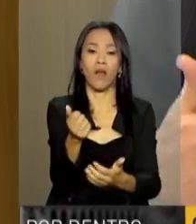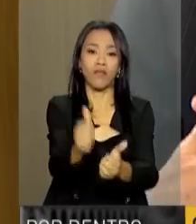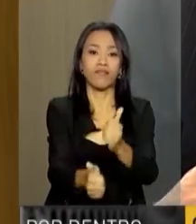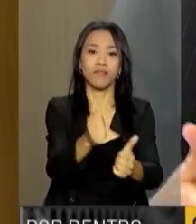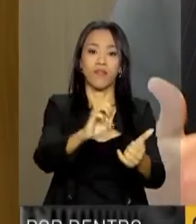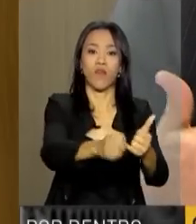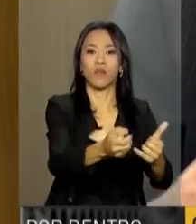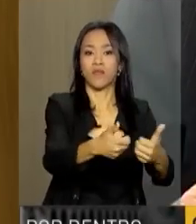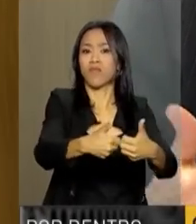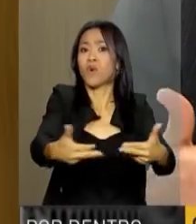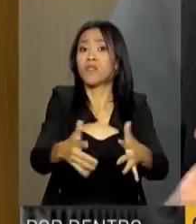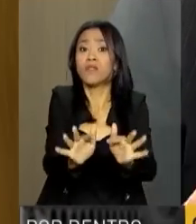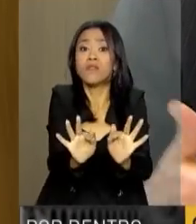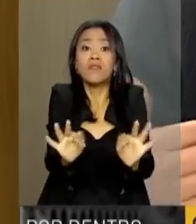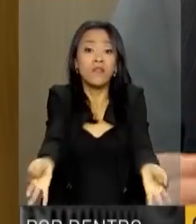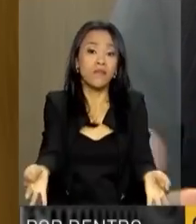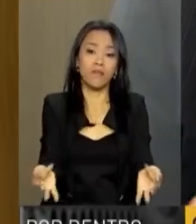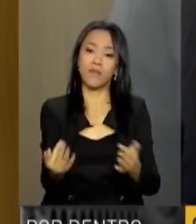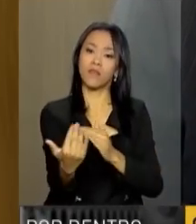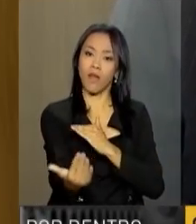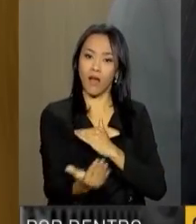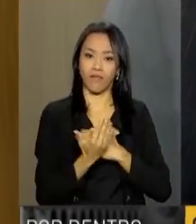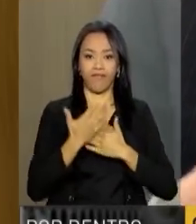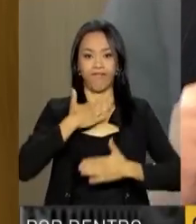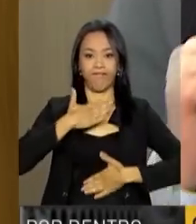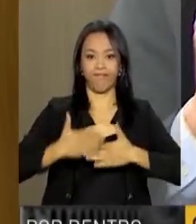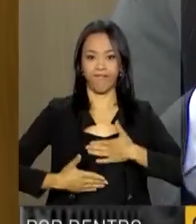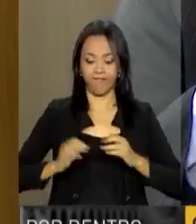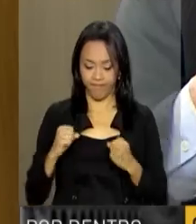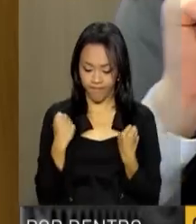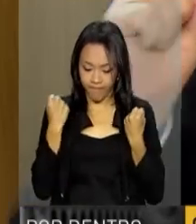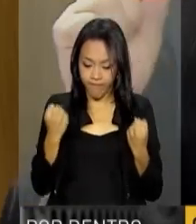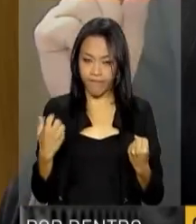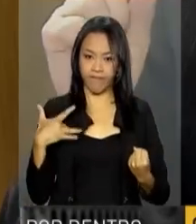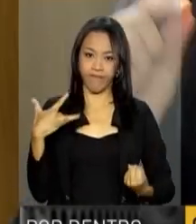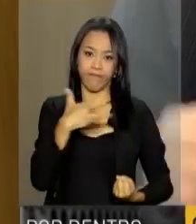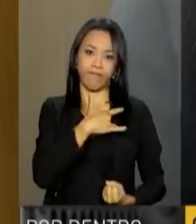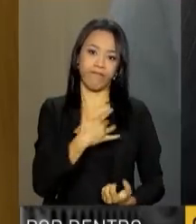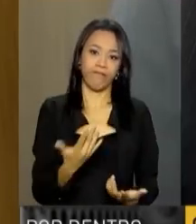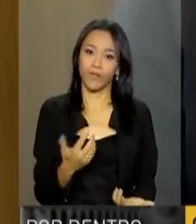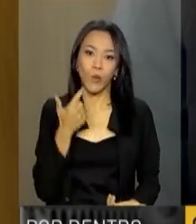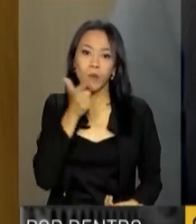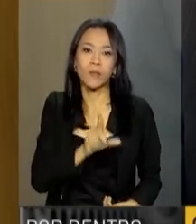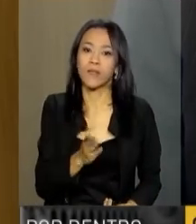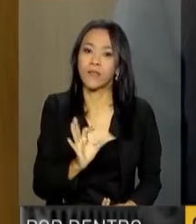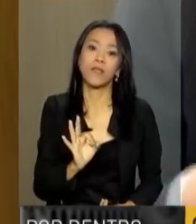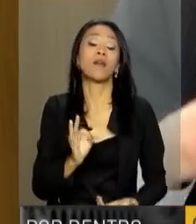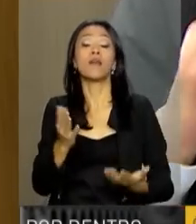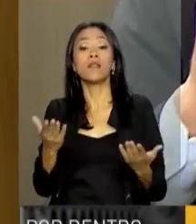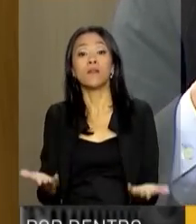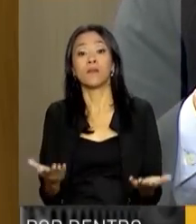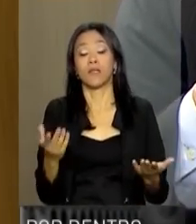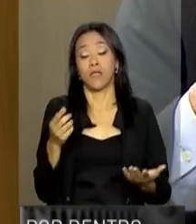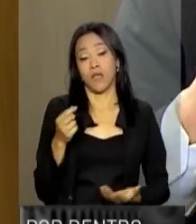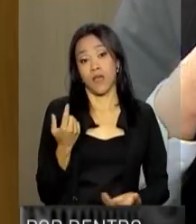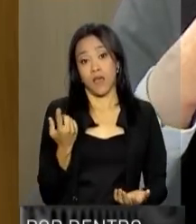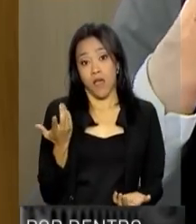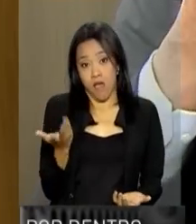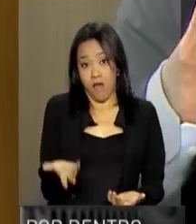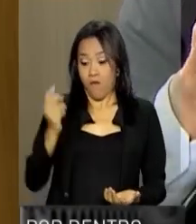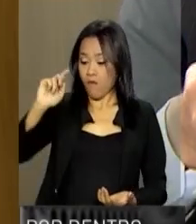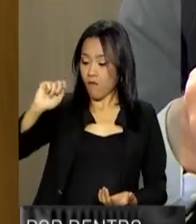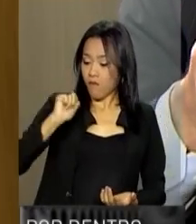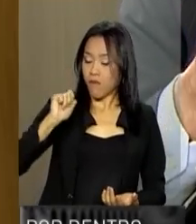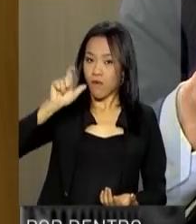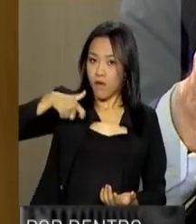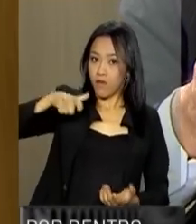para reposição calórica proteica cada dia então esse limite da pobreza né ele é o bolsa família